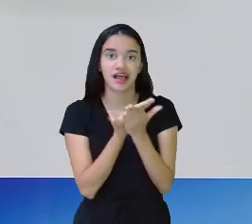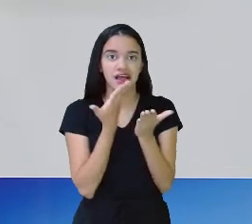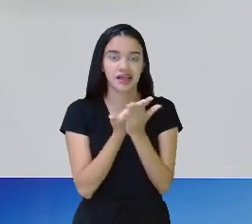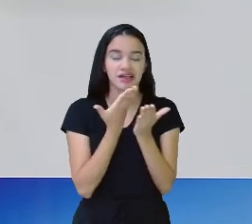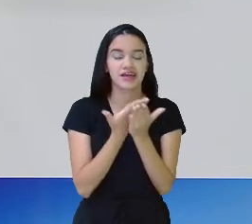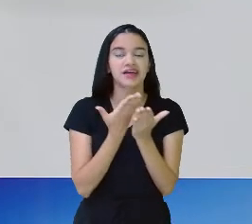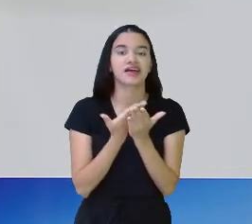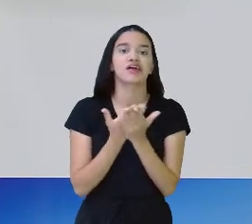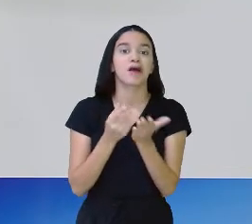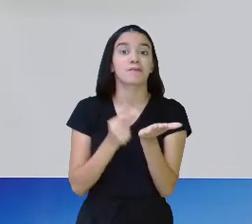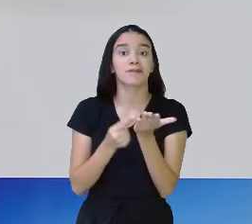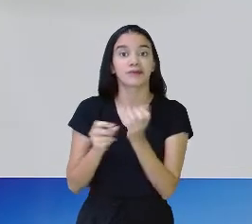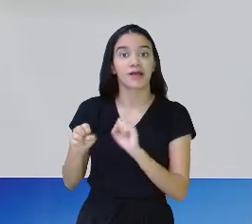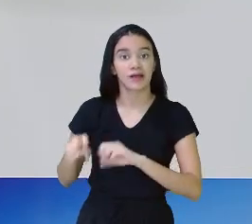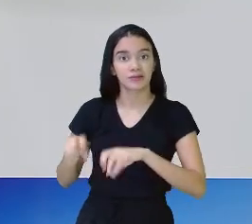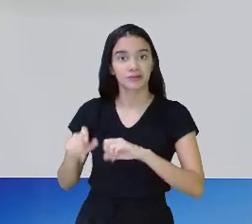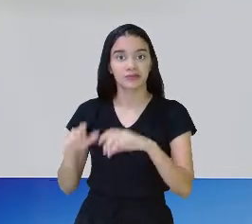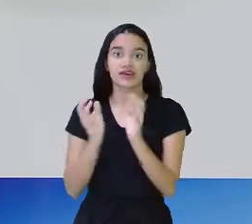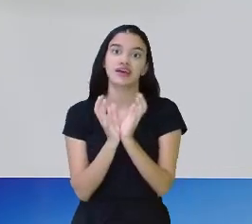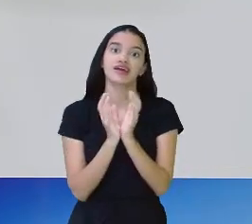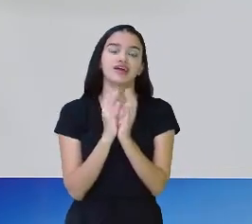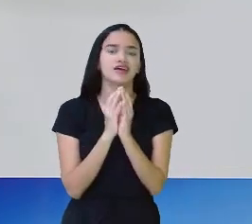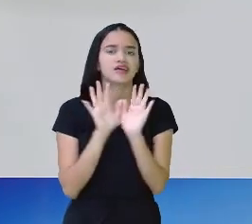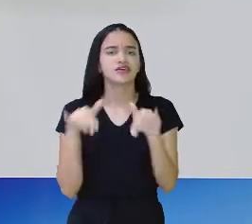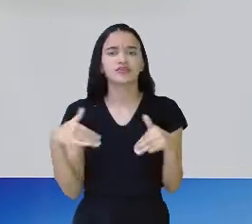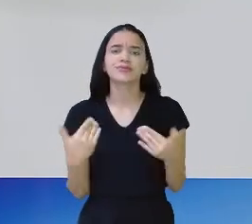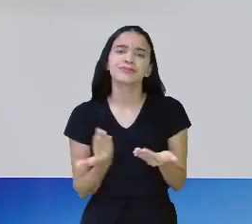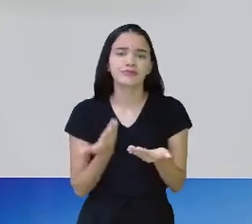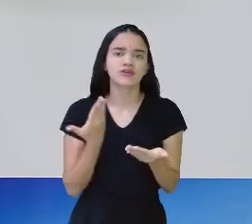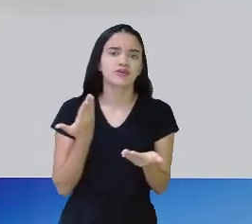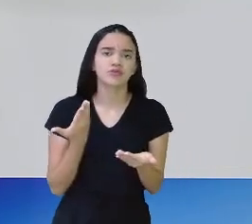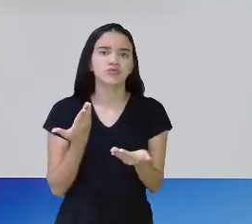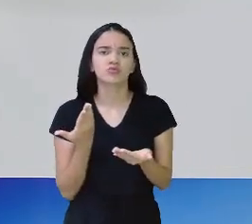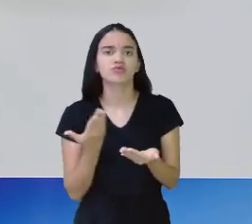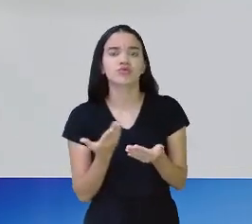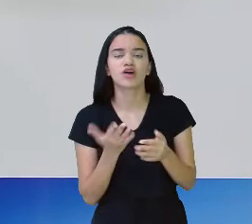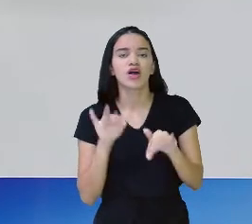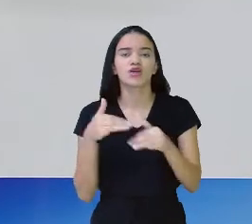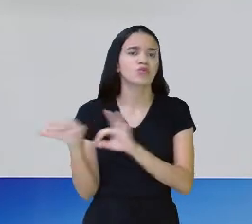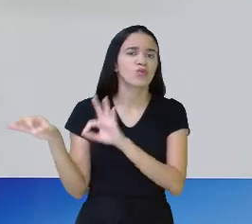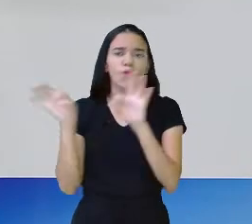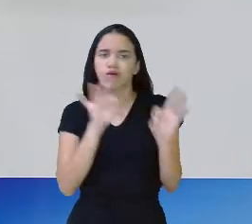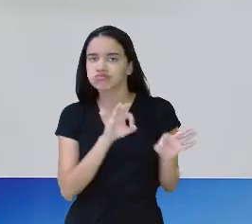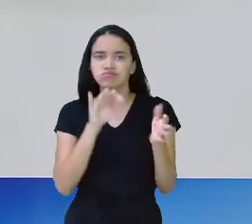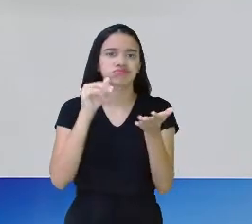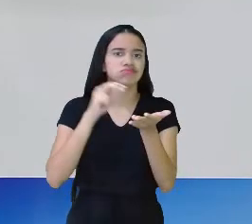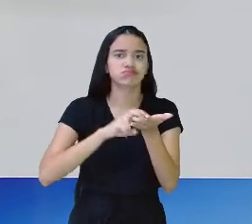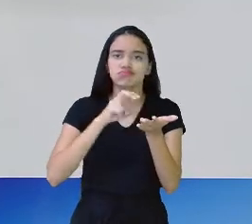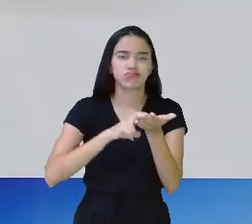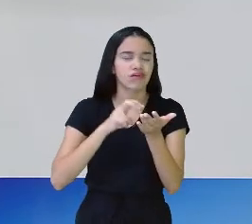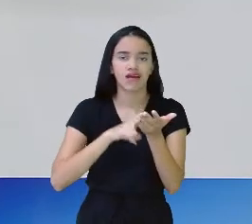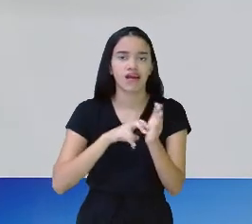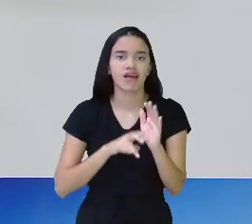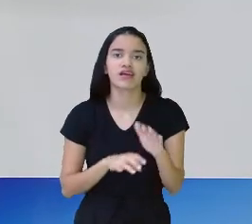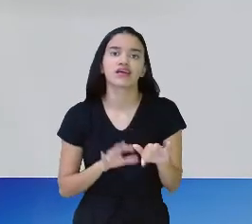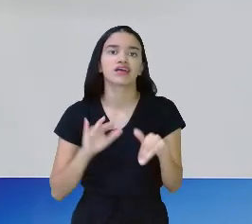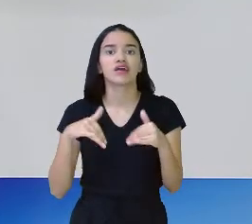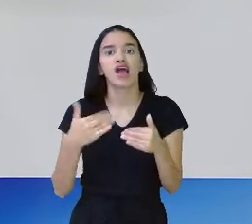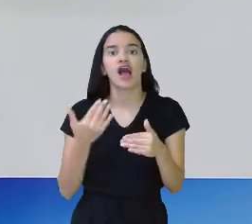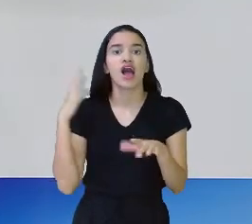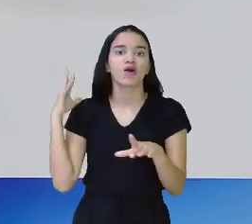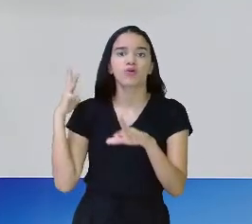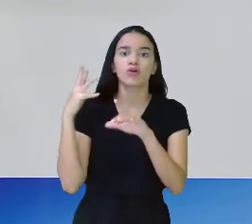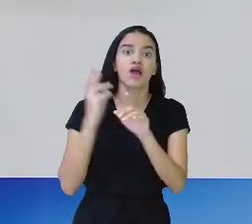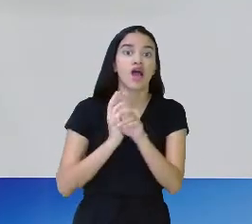Educa Recife. Ou não deu para fazer isso, não deu para assistir a aula pela manhã, não deu para assistir a reprise